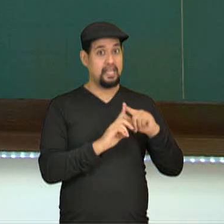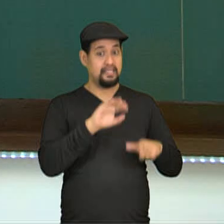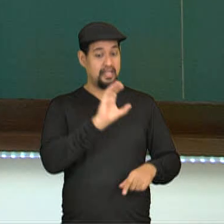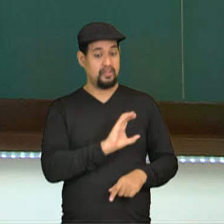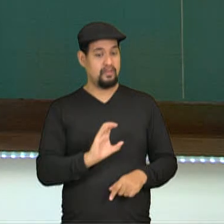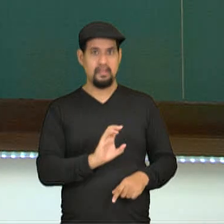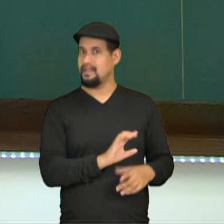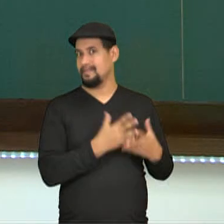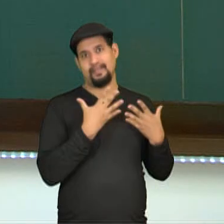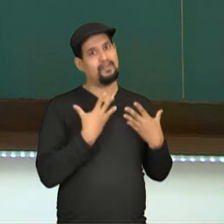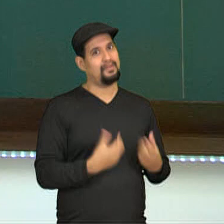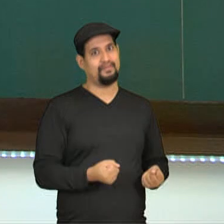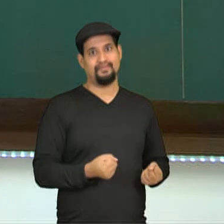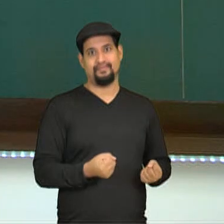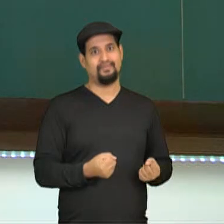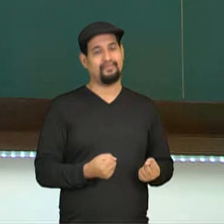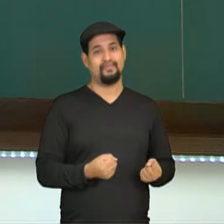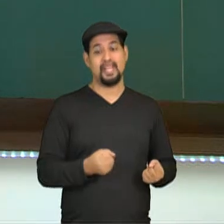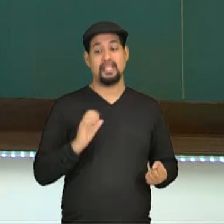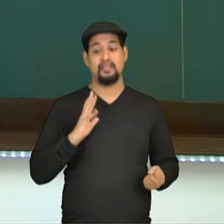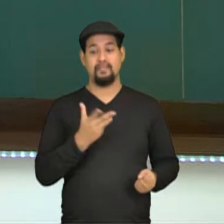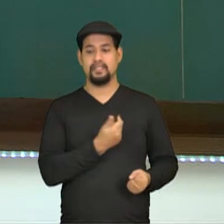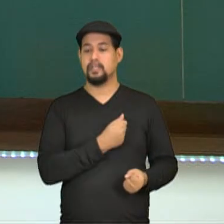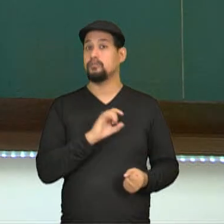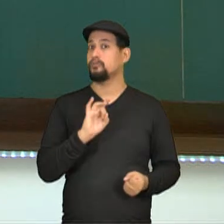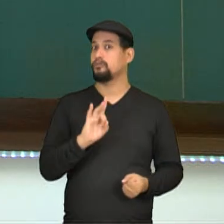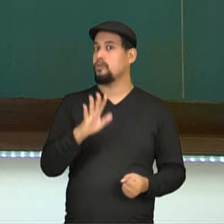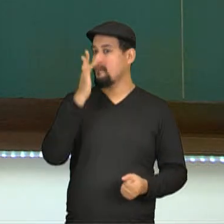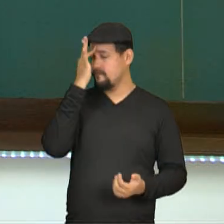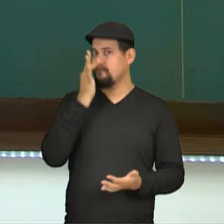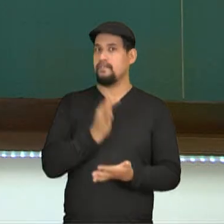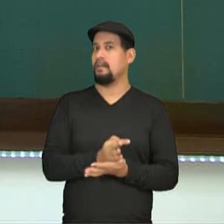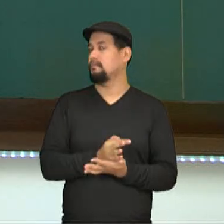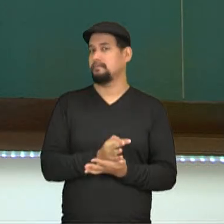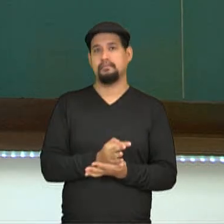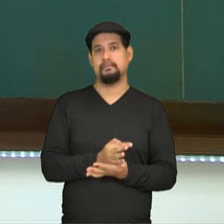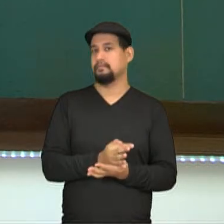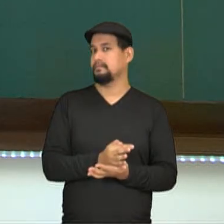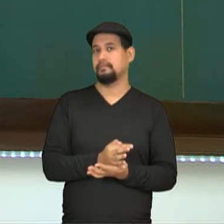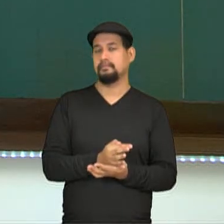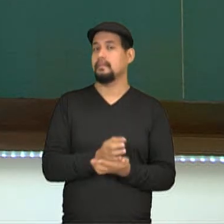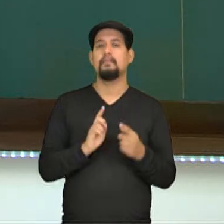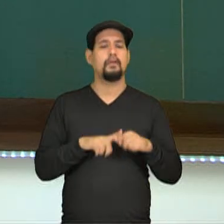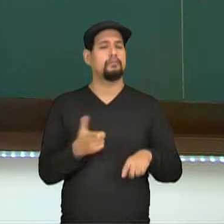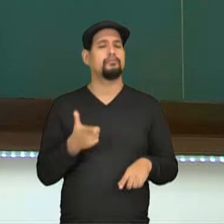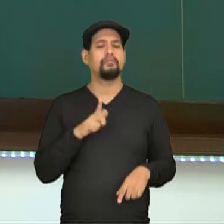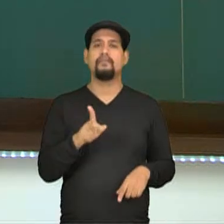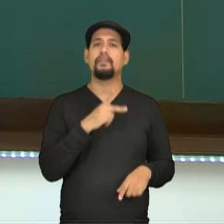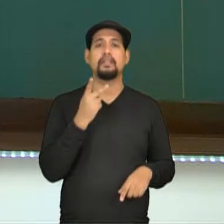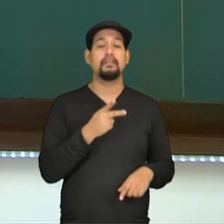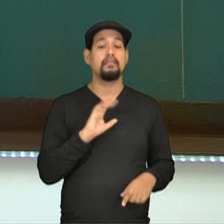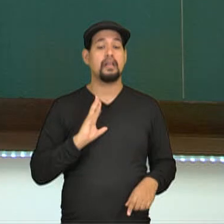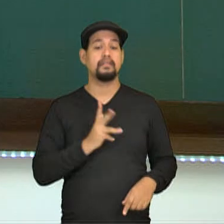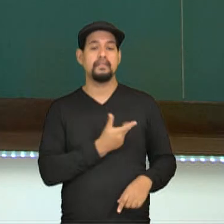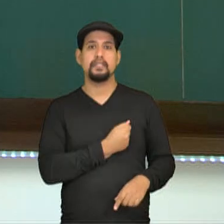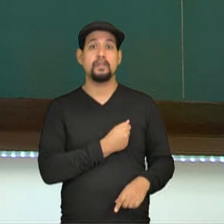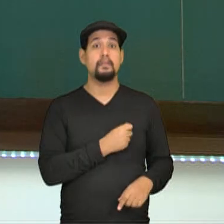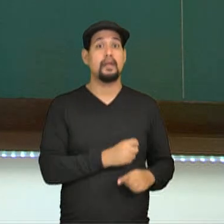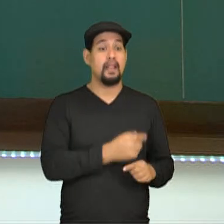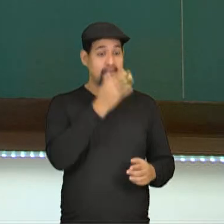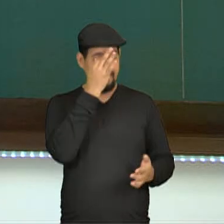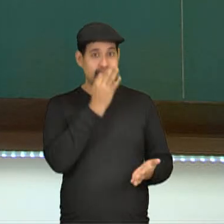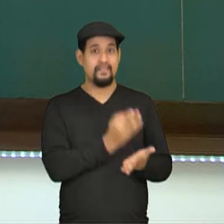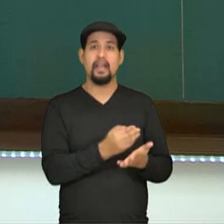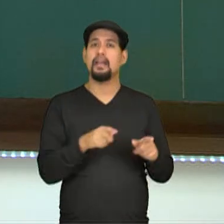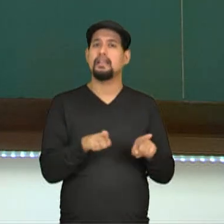aceitou que a salvação se dava pela fé, mas continuou afirmando que a salvação se dava pela fé e